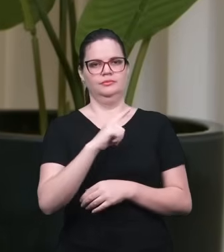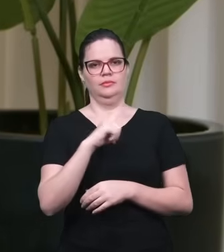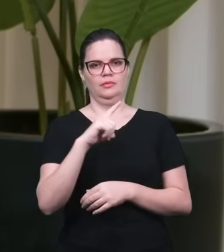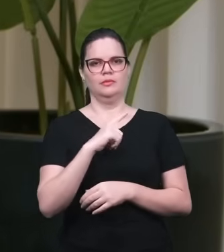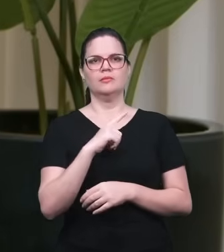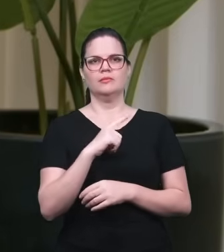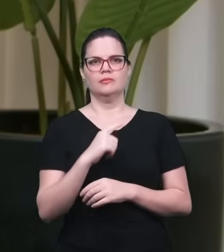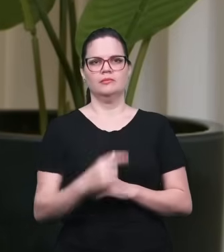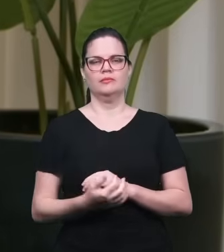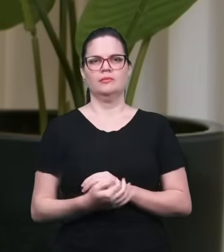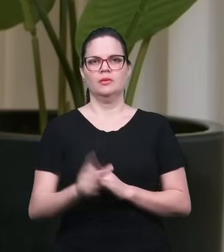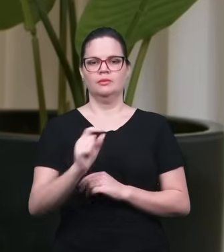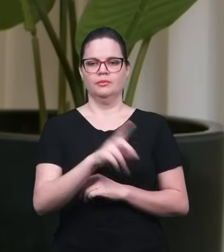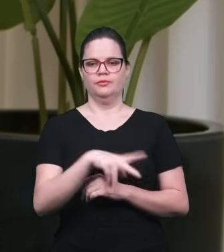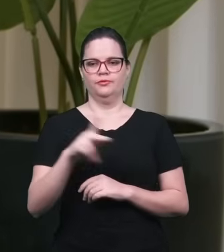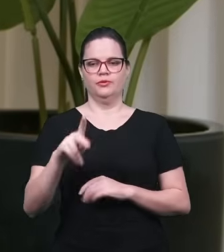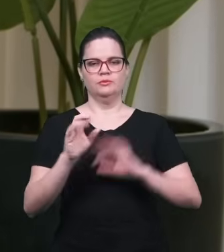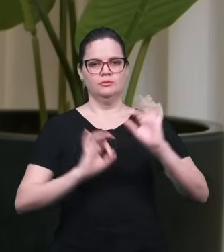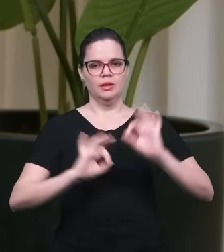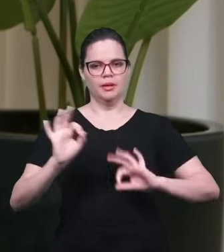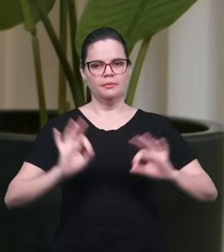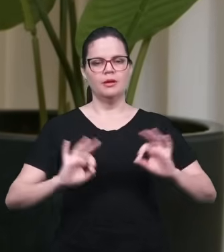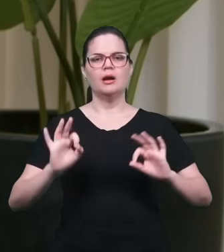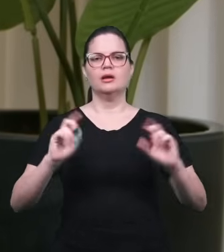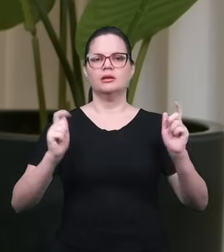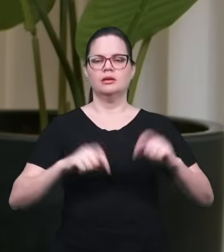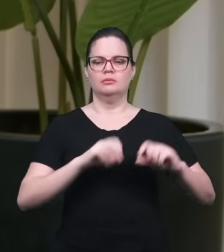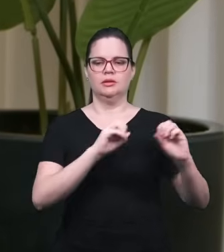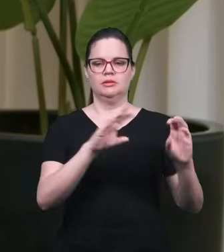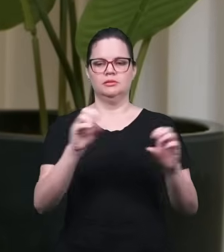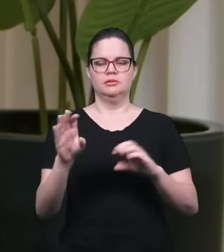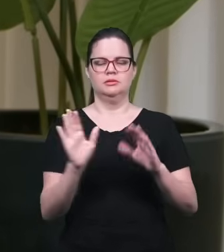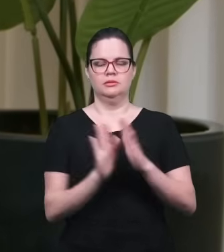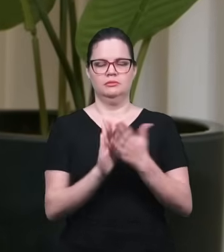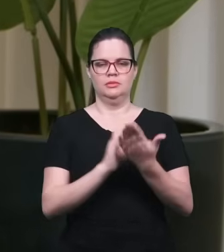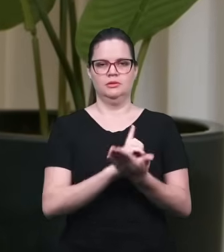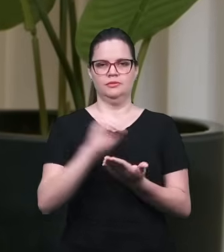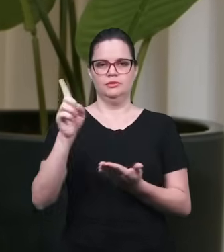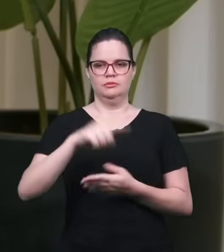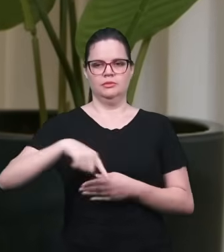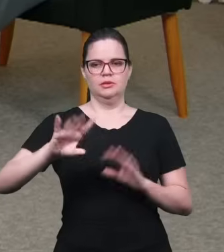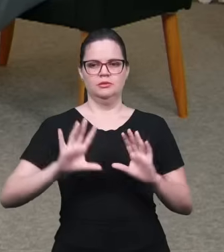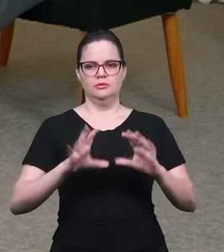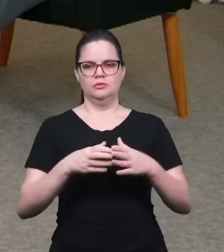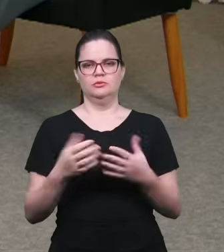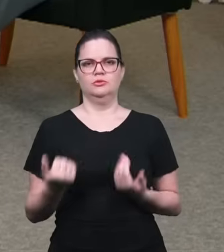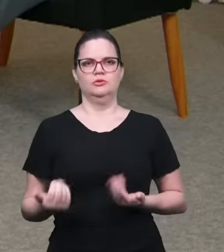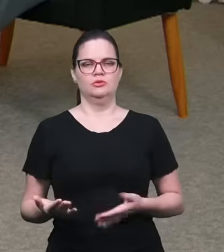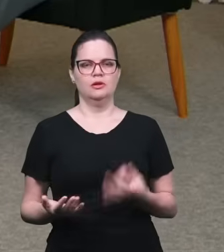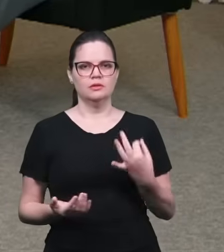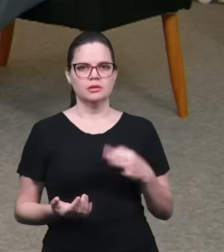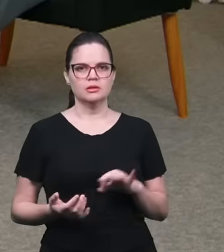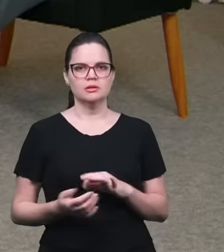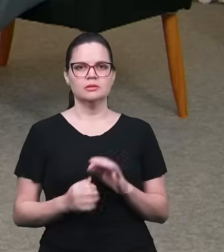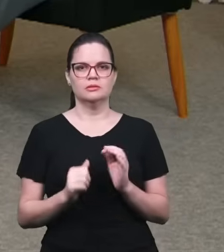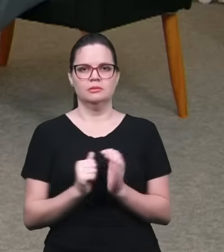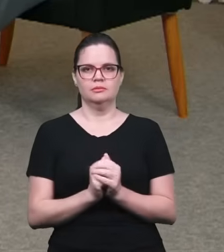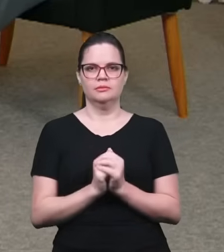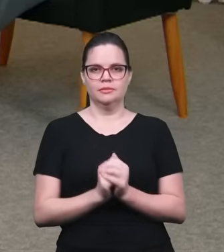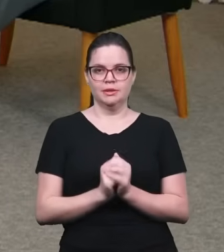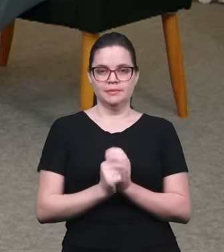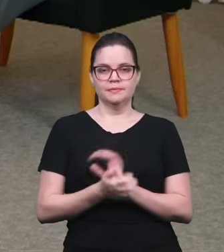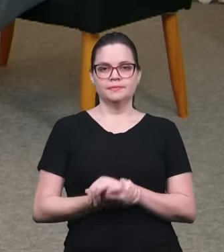que professores preparados transmitam a palavra do Senhor para os jovens, não é isso? Amém, isso mesmo, né? Então hoje todo